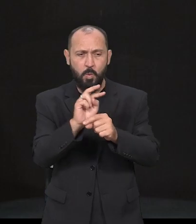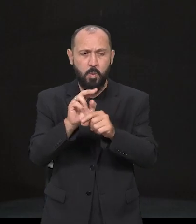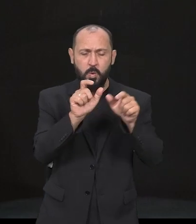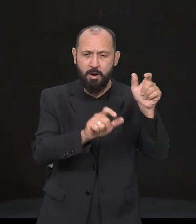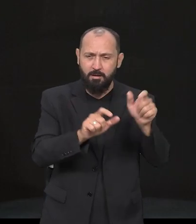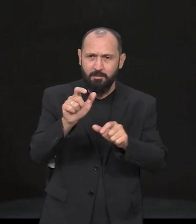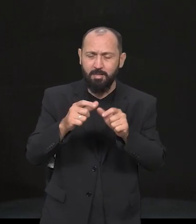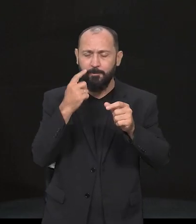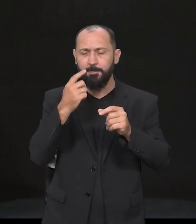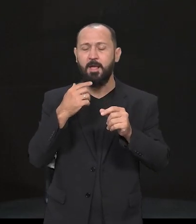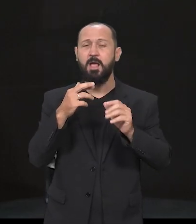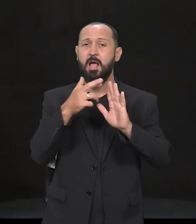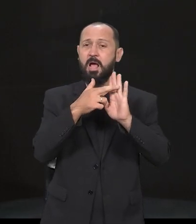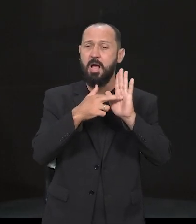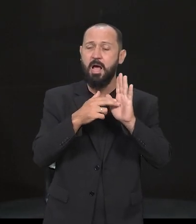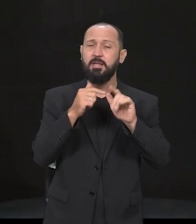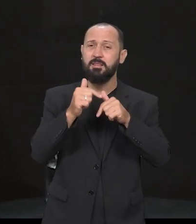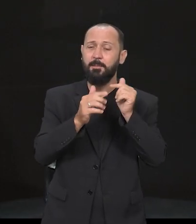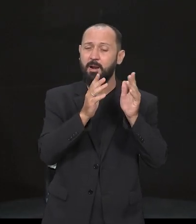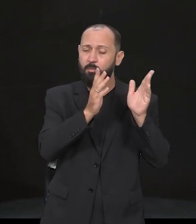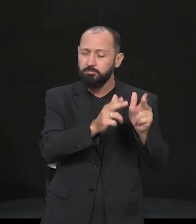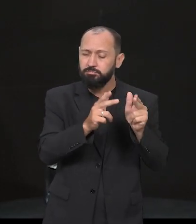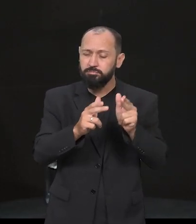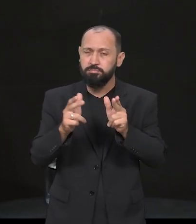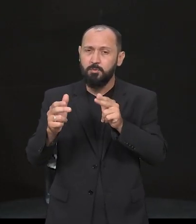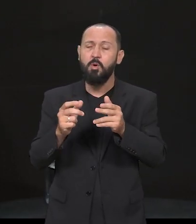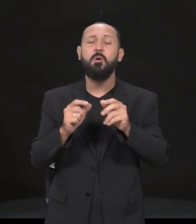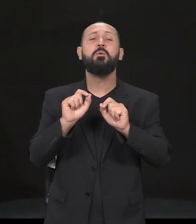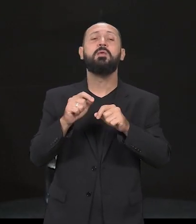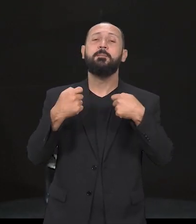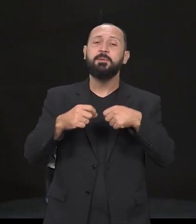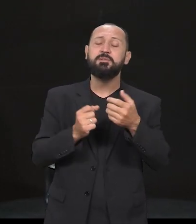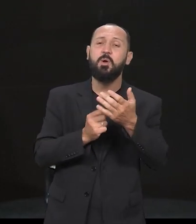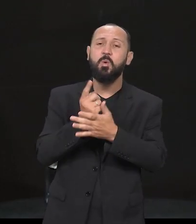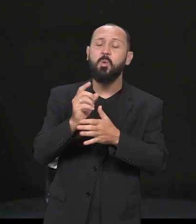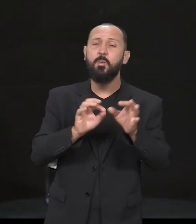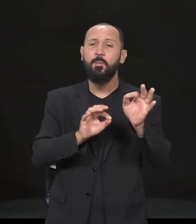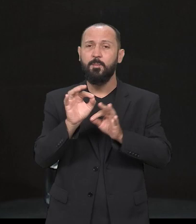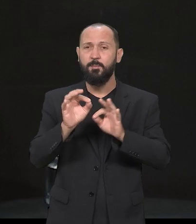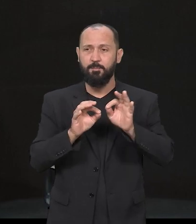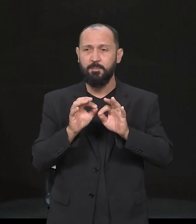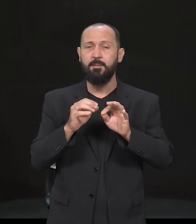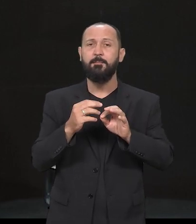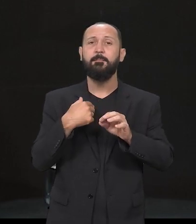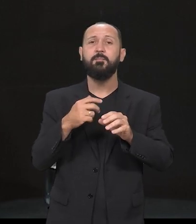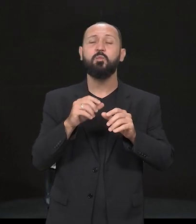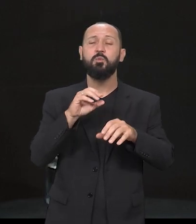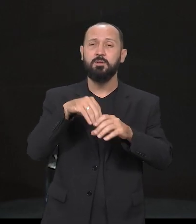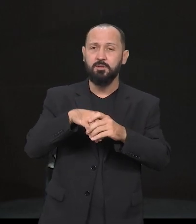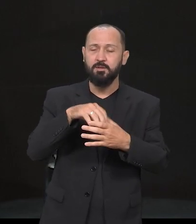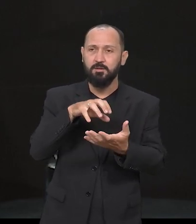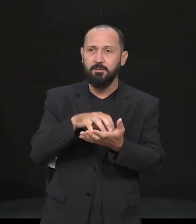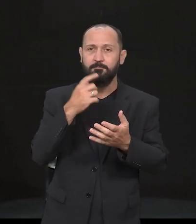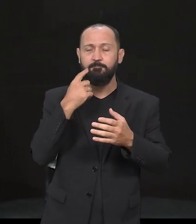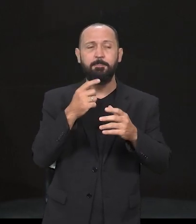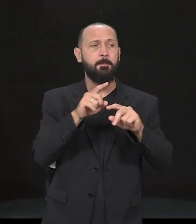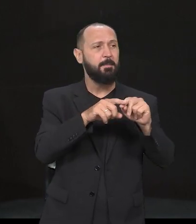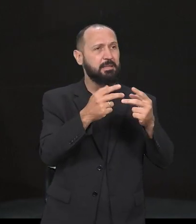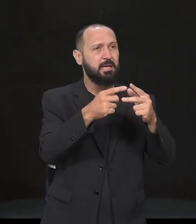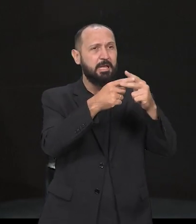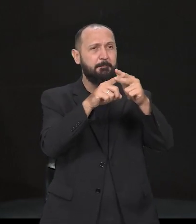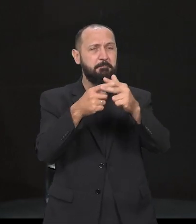Padronização de procedimentos, planejamento de compras, o que vai ser necessário para o trabalho no setor, manutenção